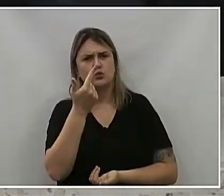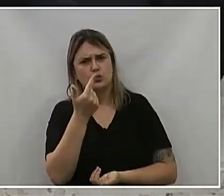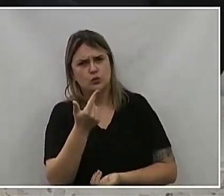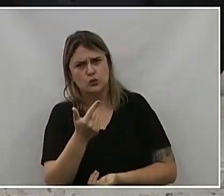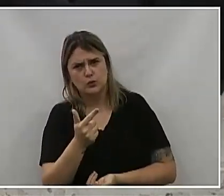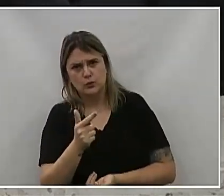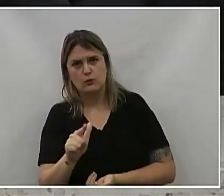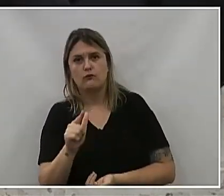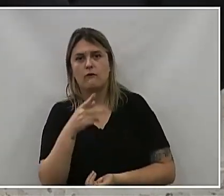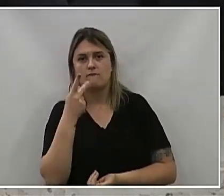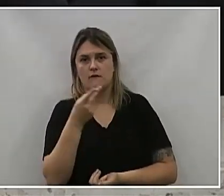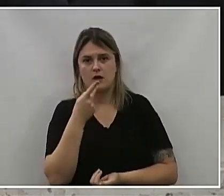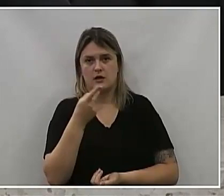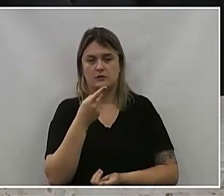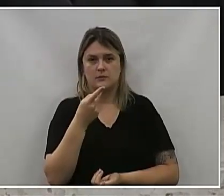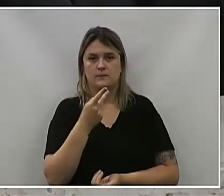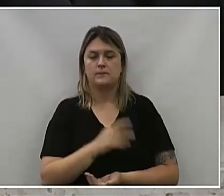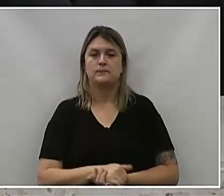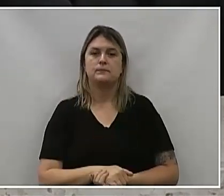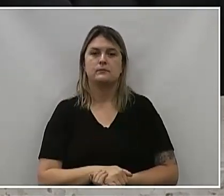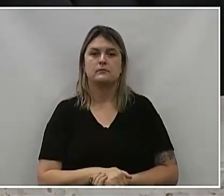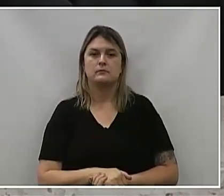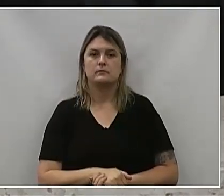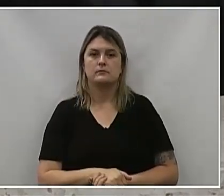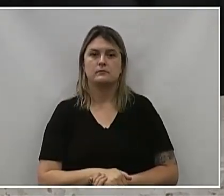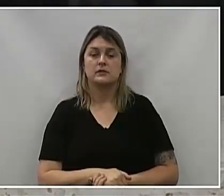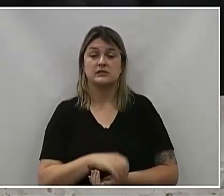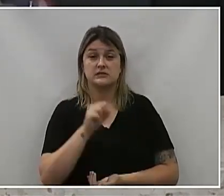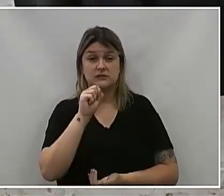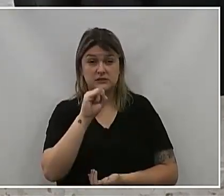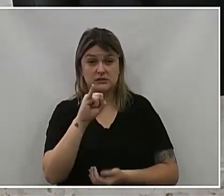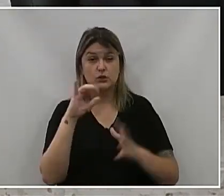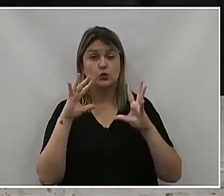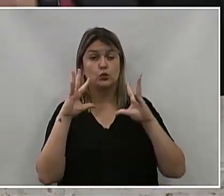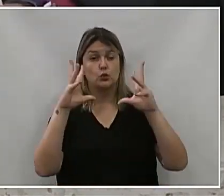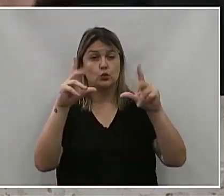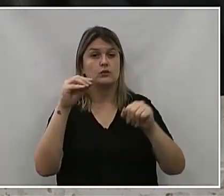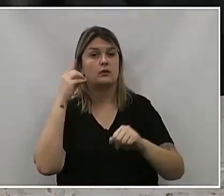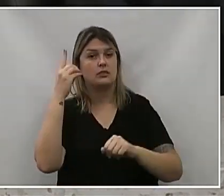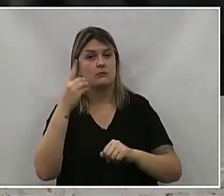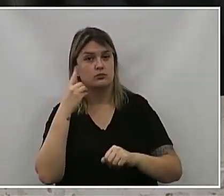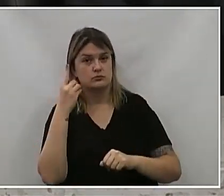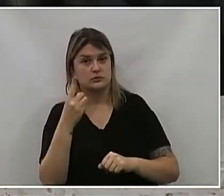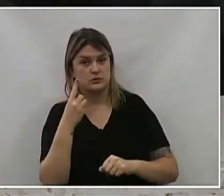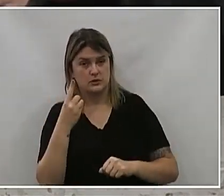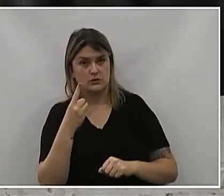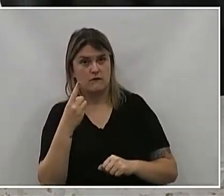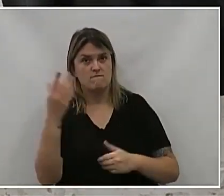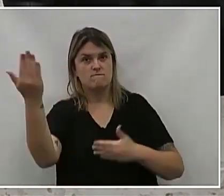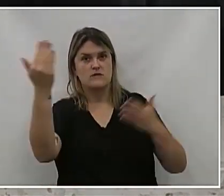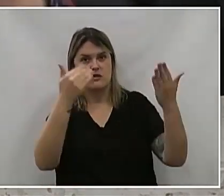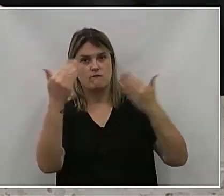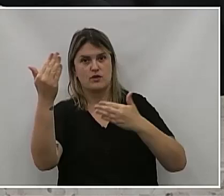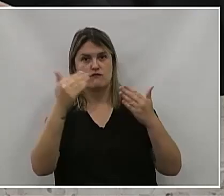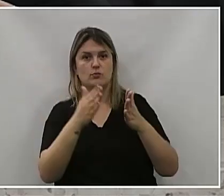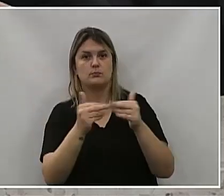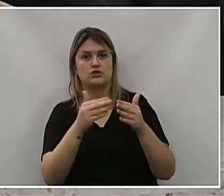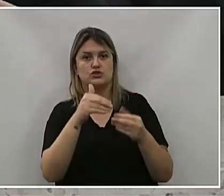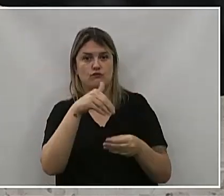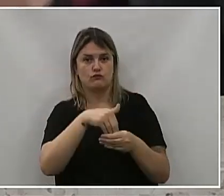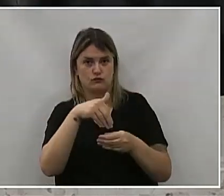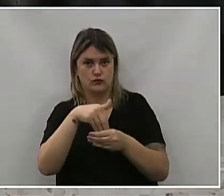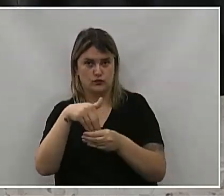eu ressalto a minha fala. Se todos os deputados que vieram nas